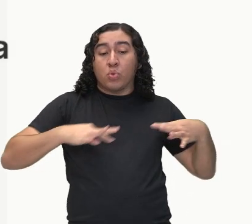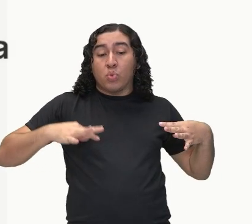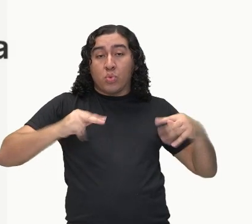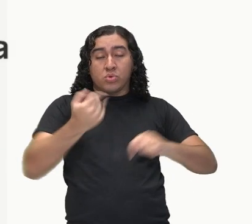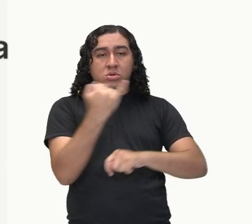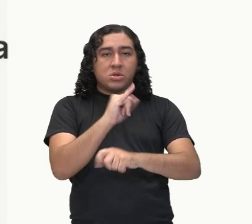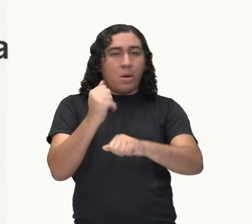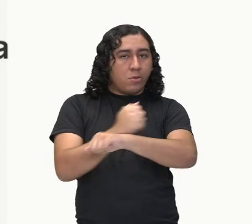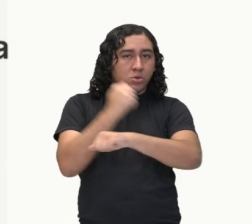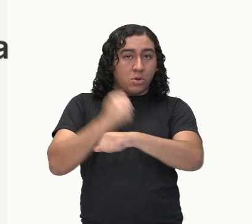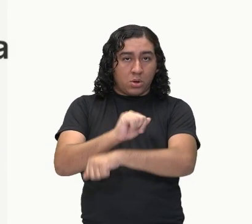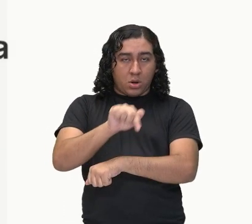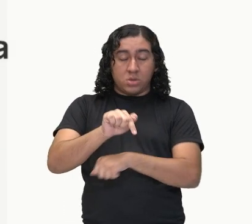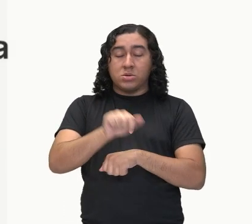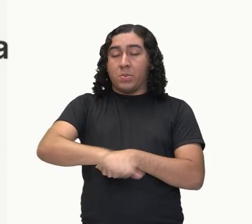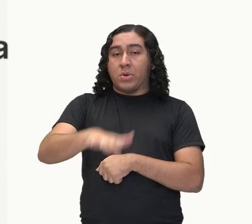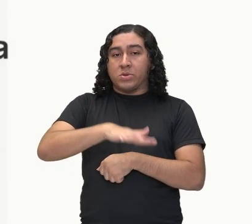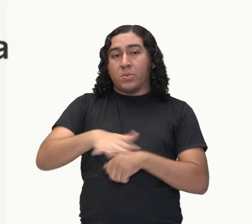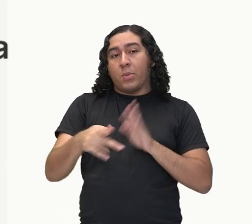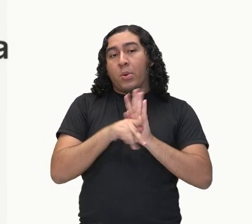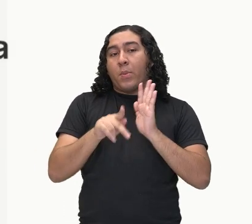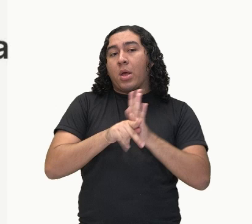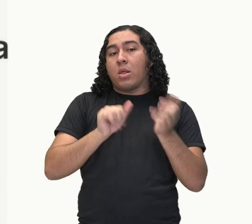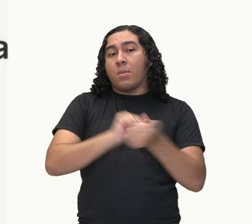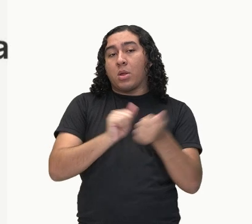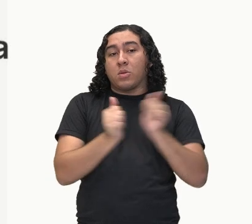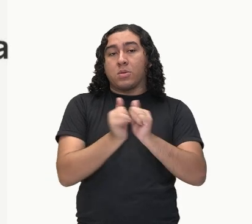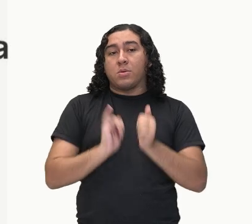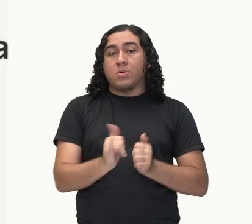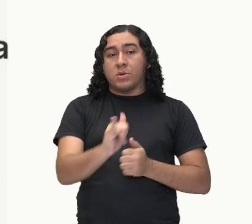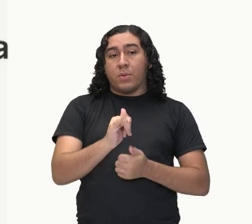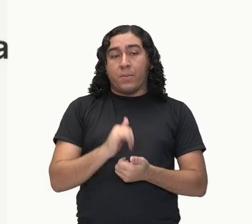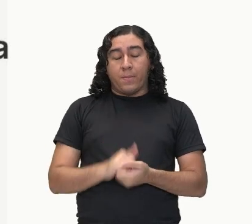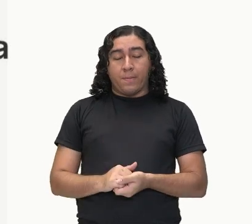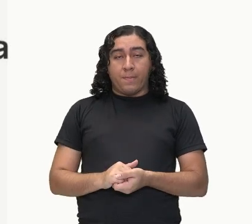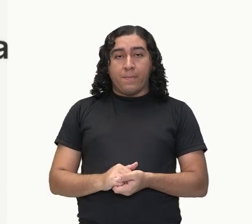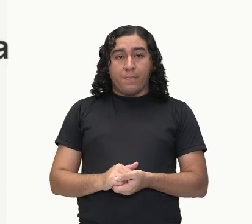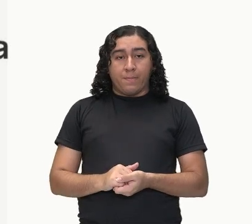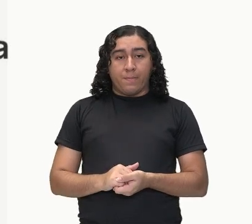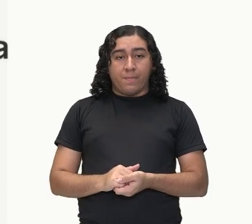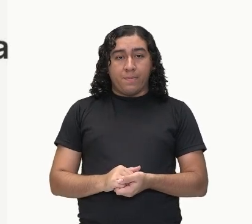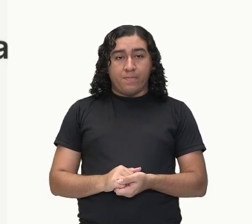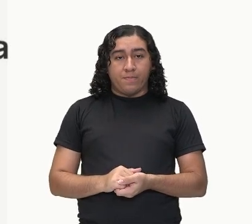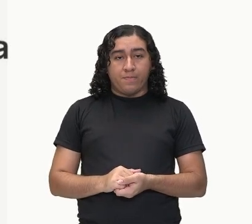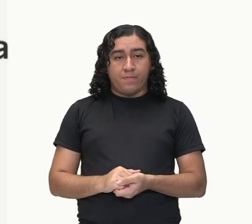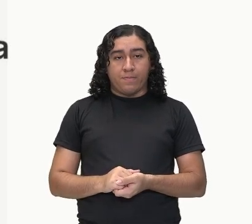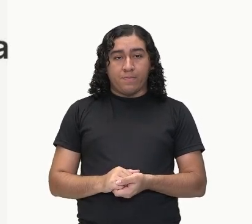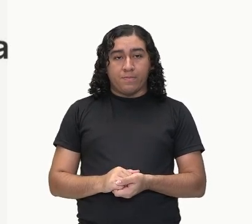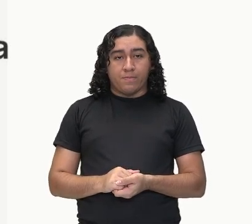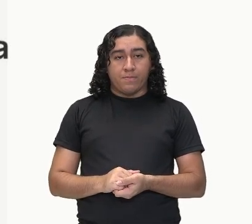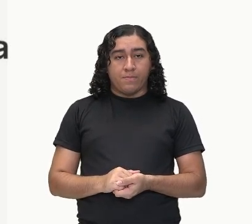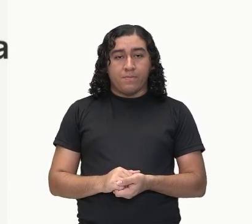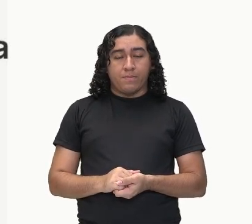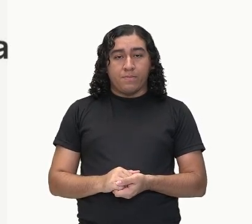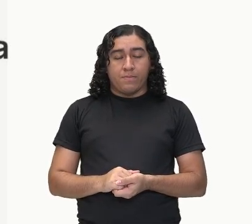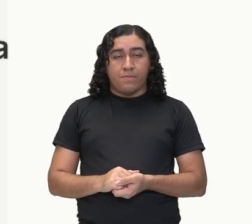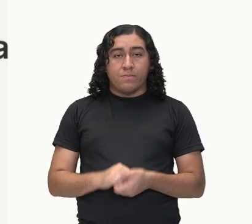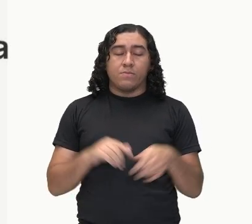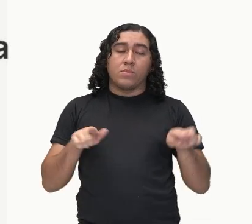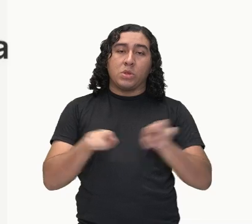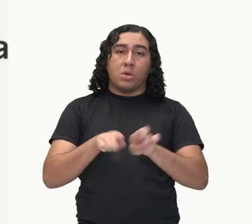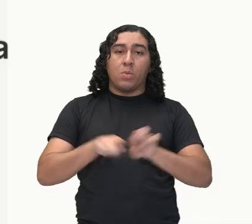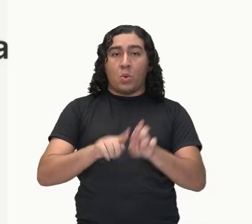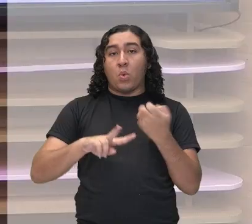constrói uma usina hidrelétrica. E trago aí como consequência do uso da tecnologia,